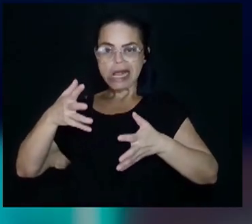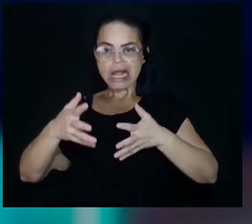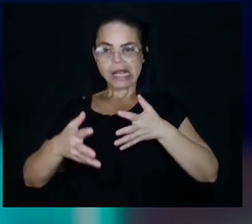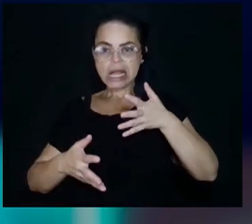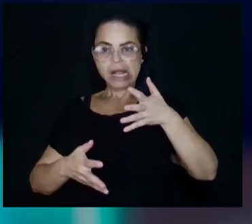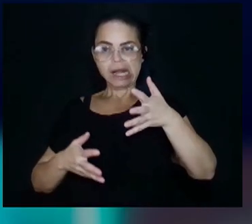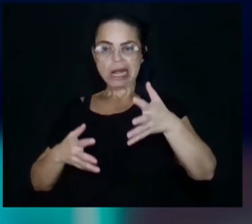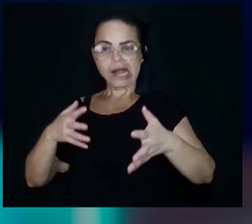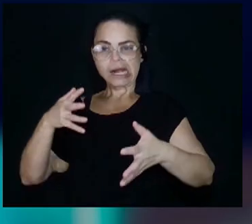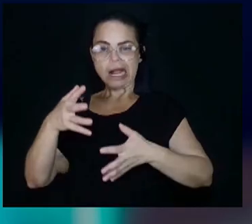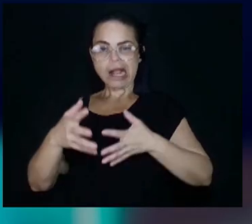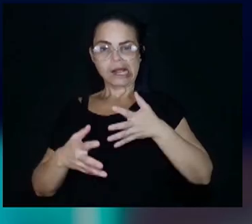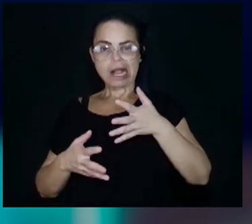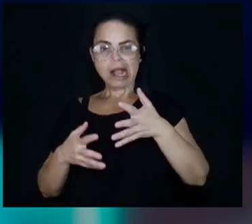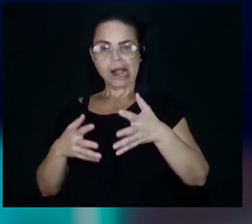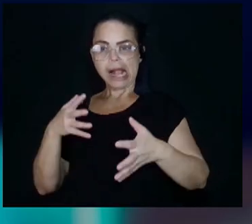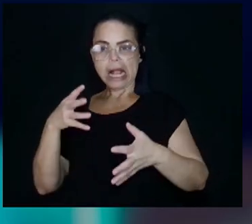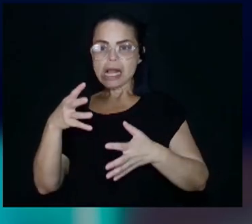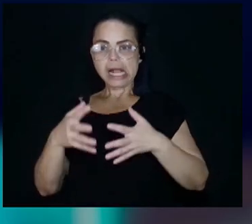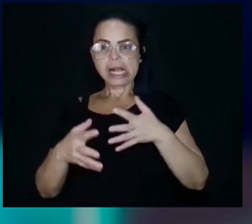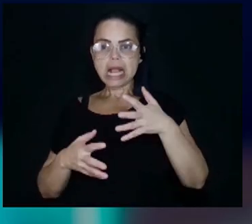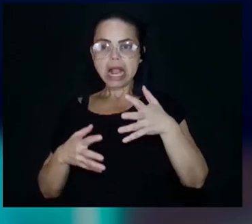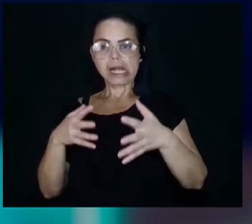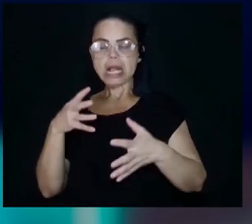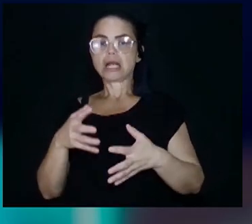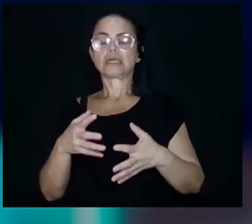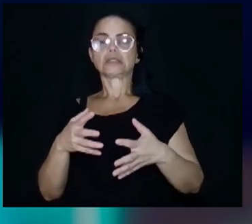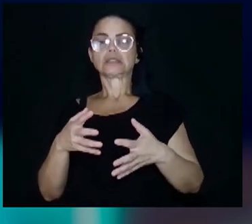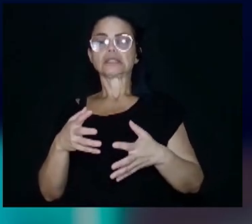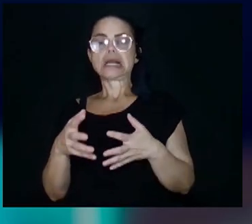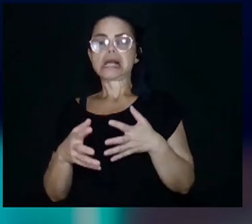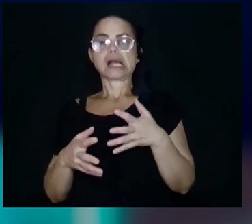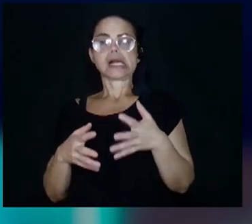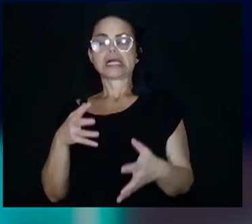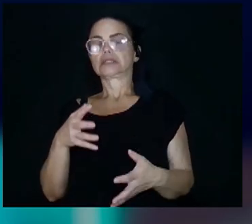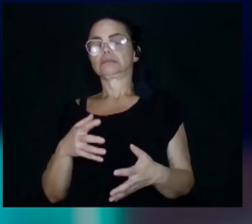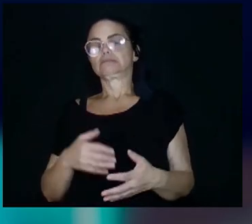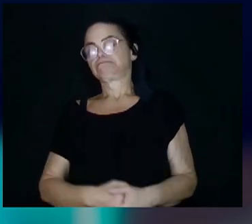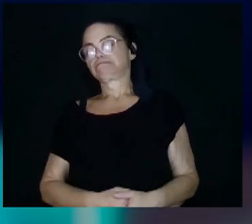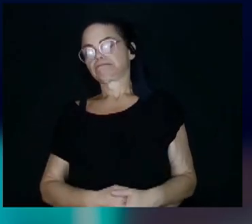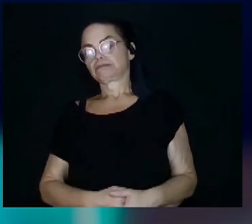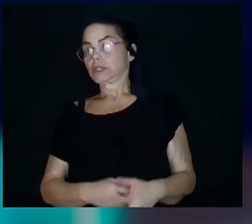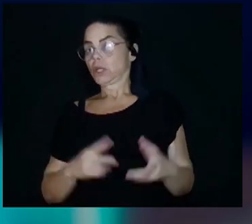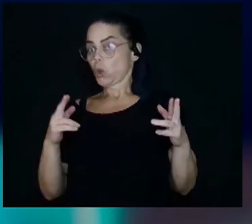do gene para desenvolver. Então, isso é muito importante.